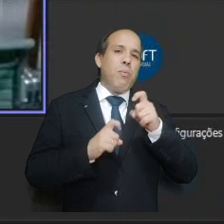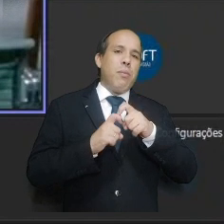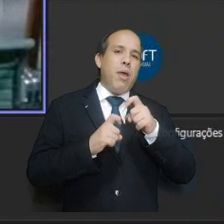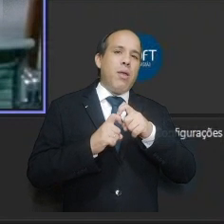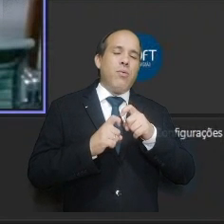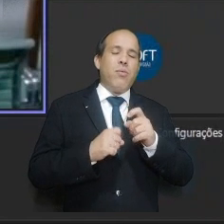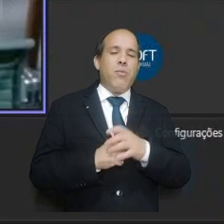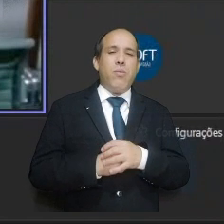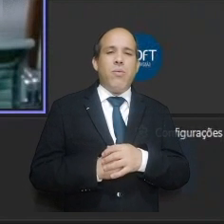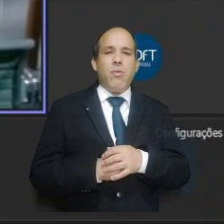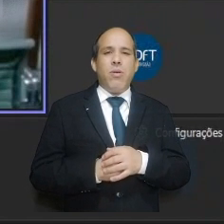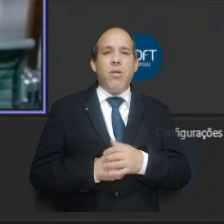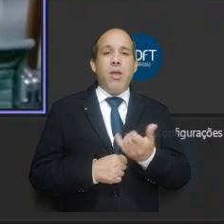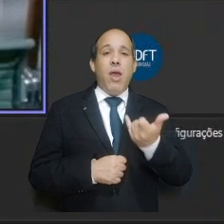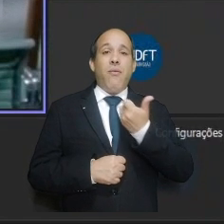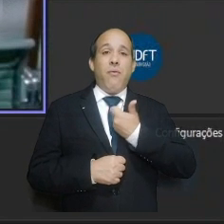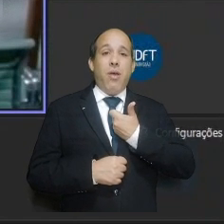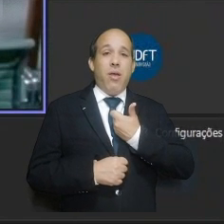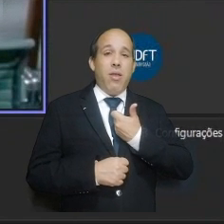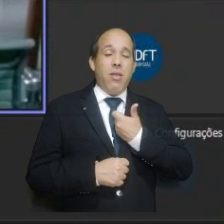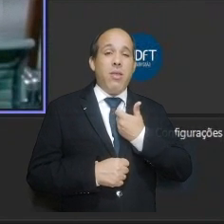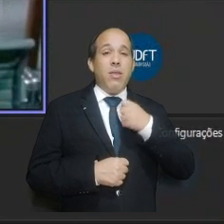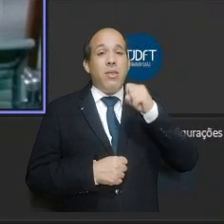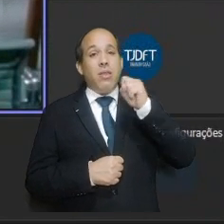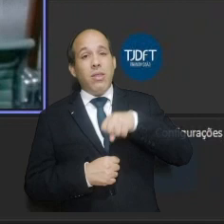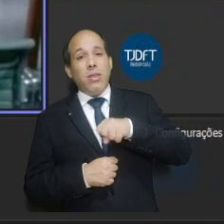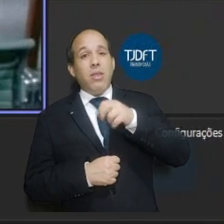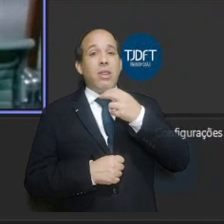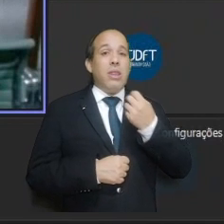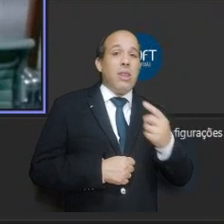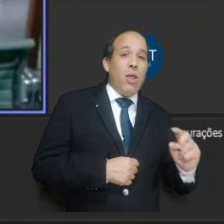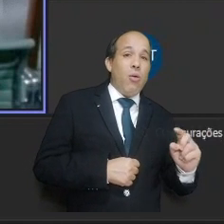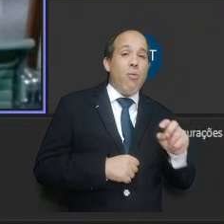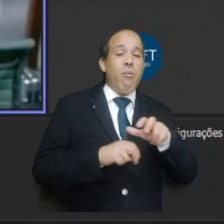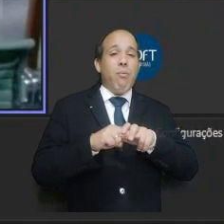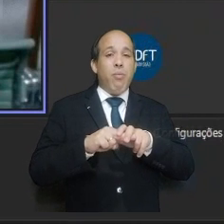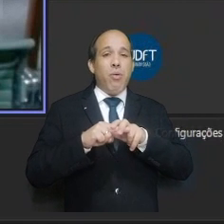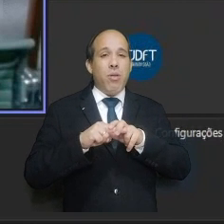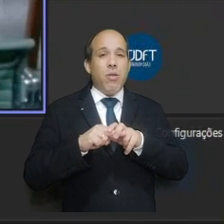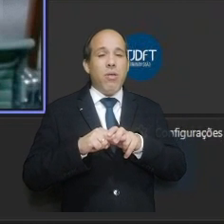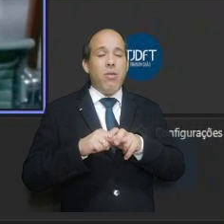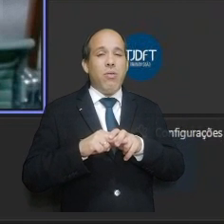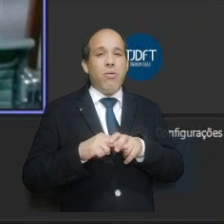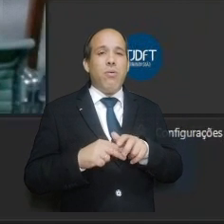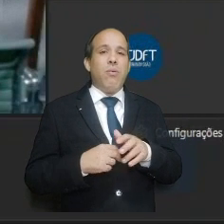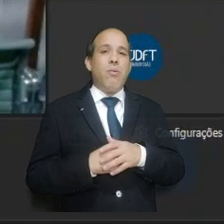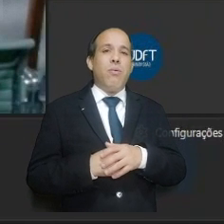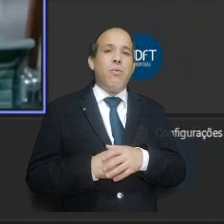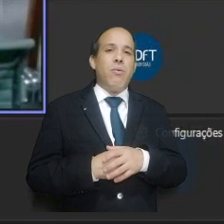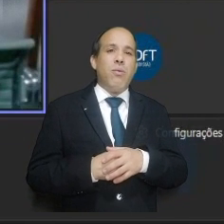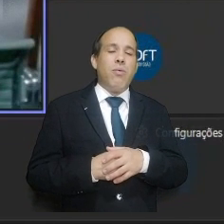laudo, uma posição médica que diga ou sim ou não. Por isso,